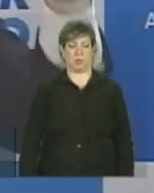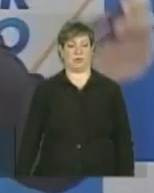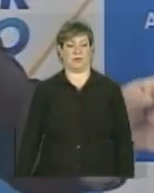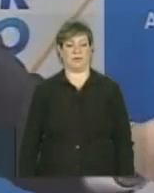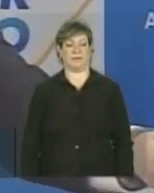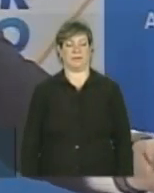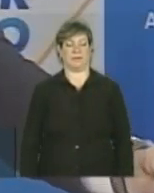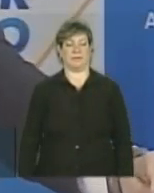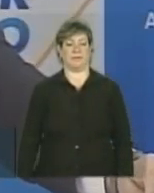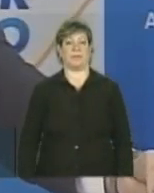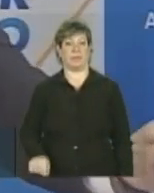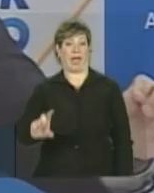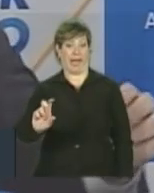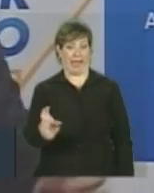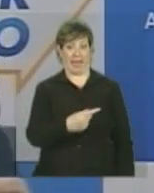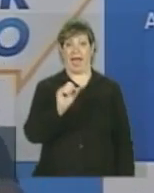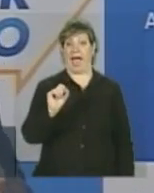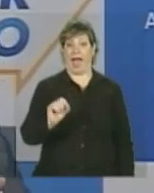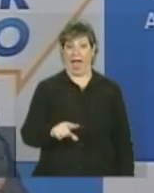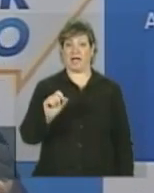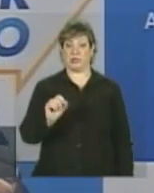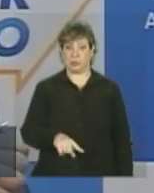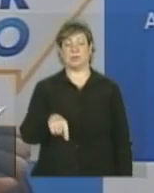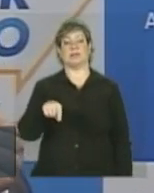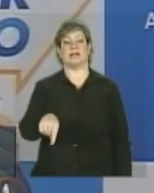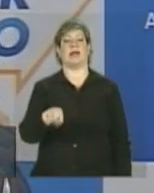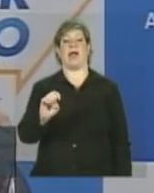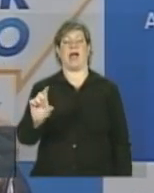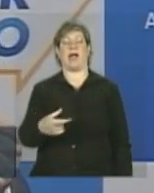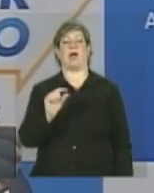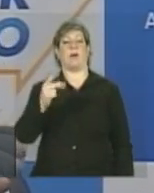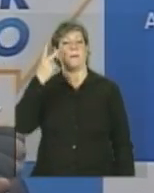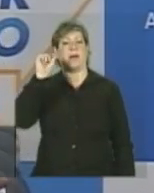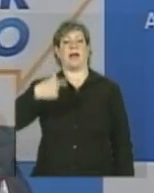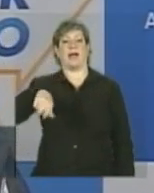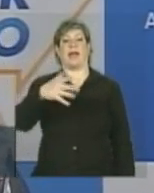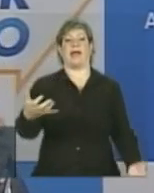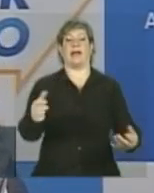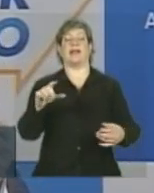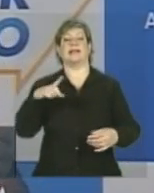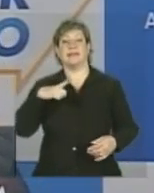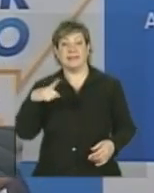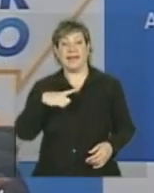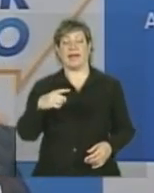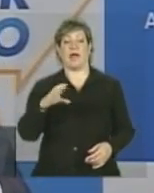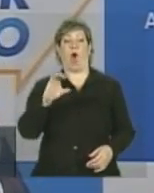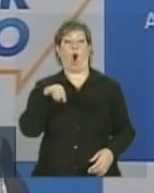um cartão azul, que é um cartão para quem tem crédito conta na Caixa,